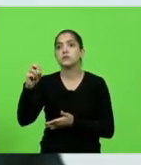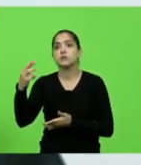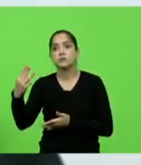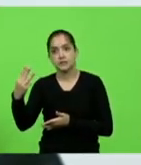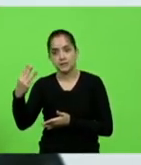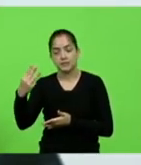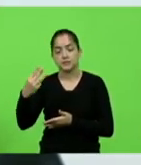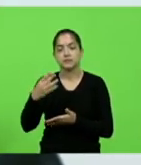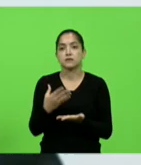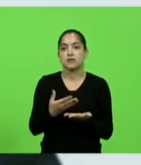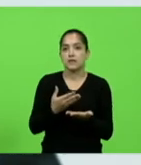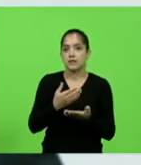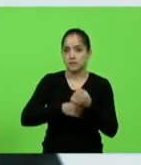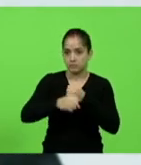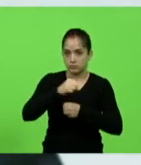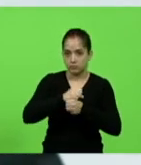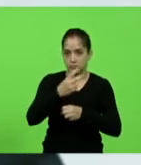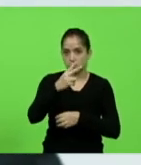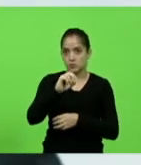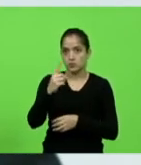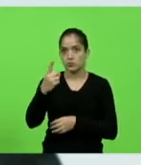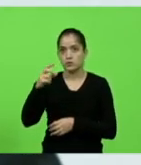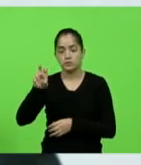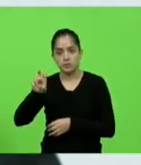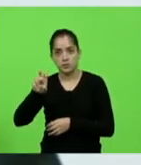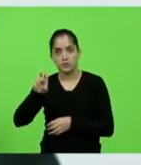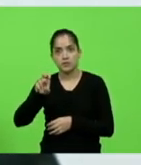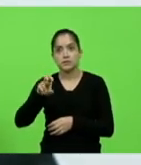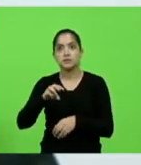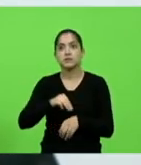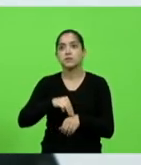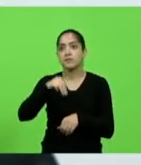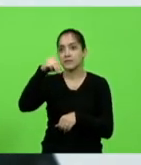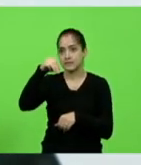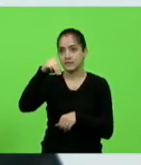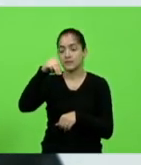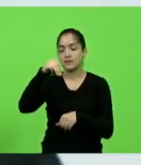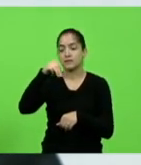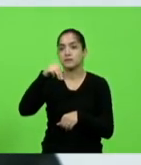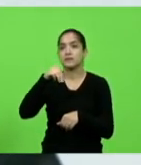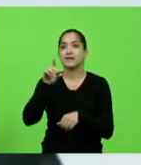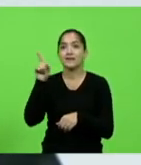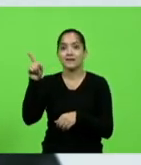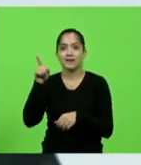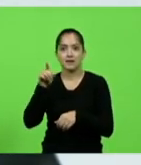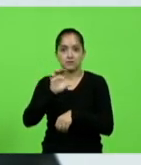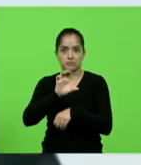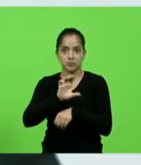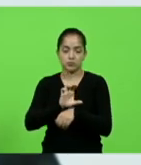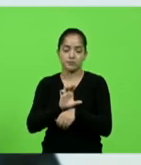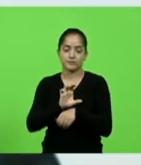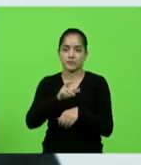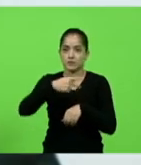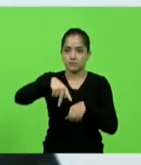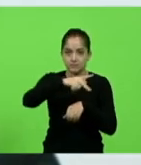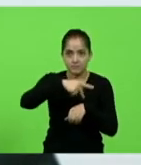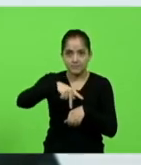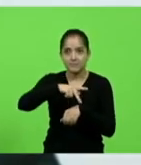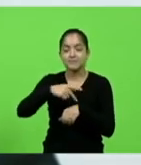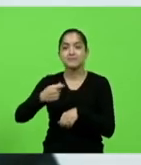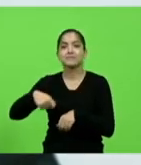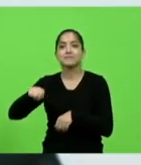tive a oportunidade de fazer um mestrado na Universidade de Navarra, na Espanha, e, por coincidência, o título da